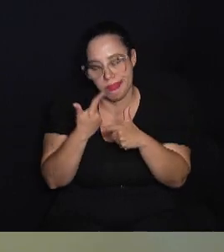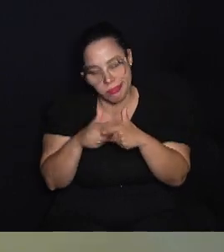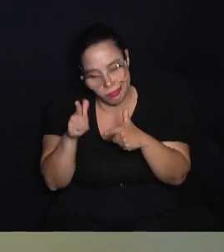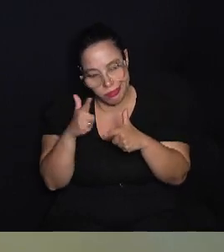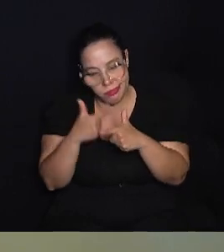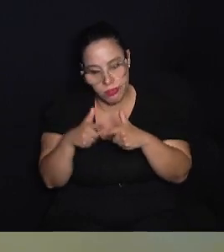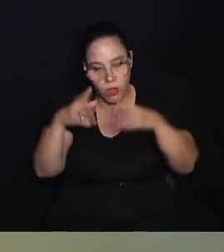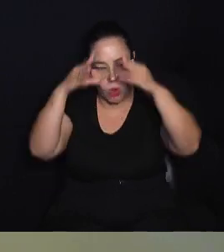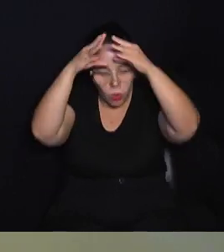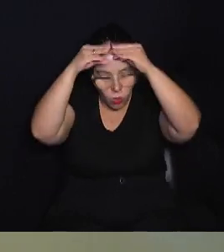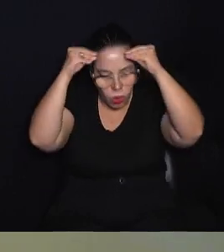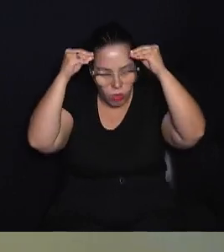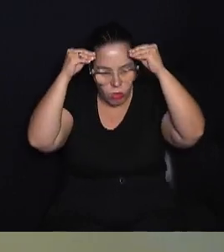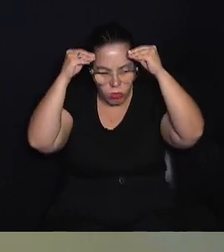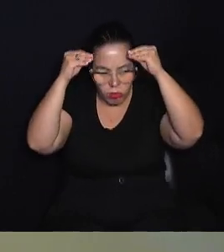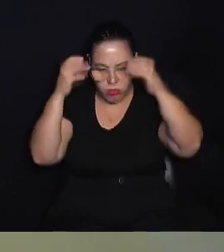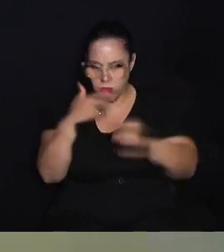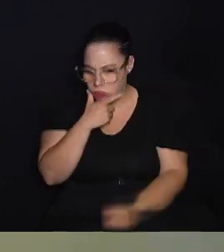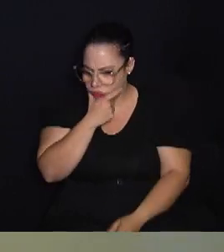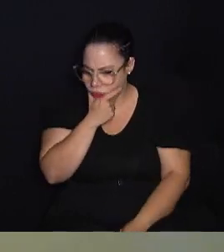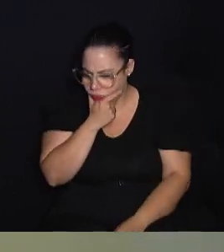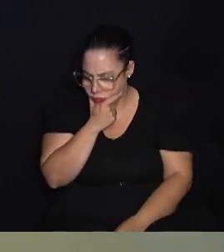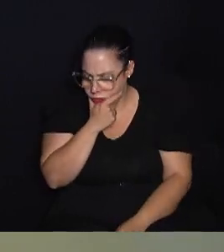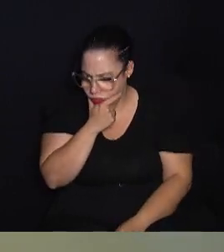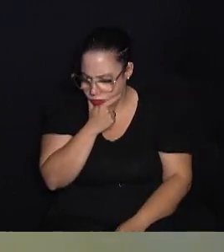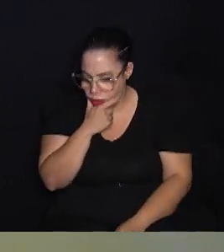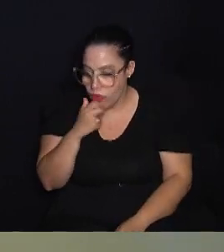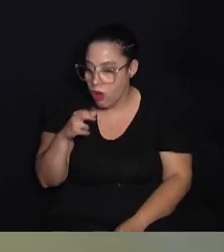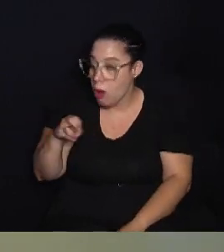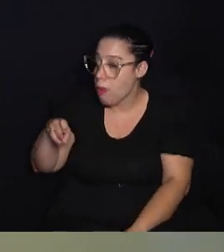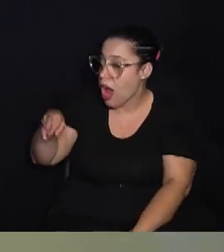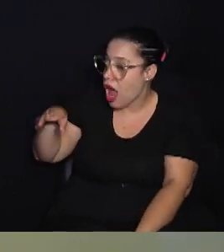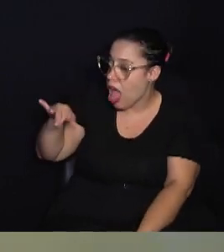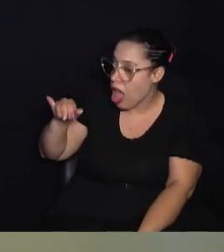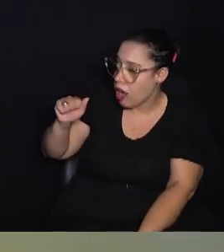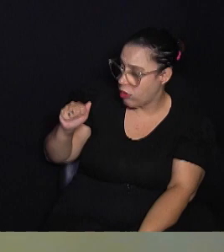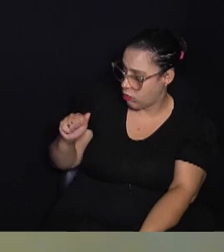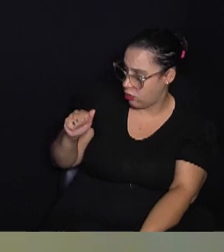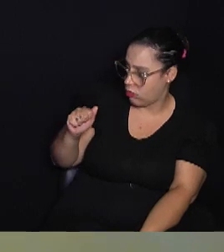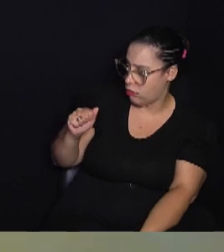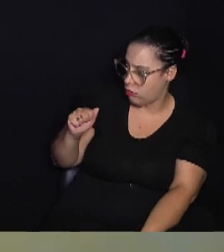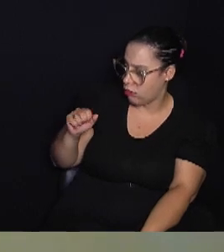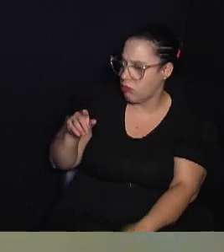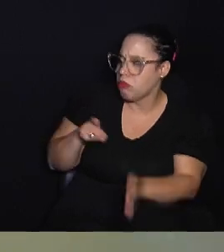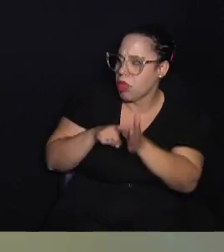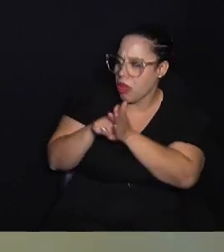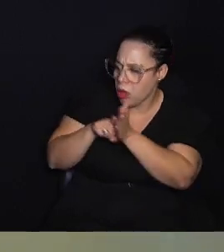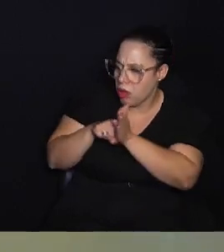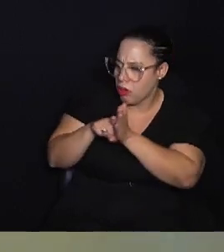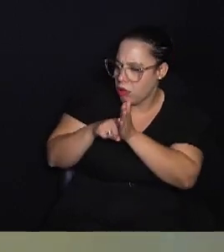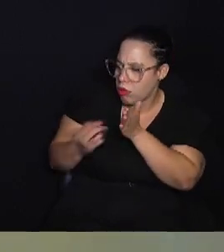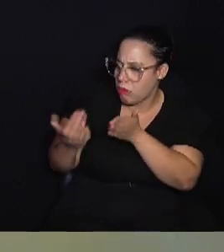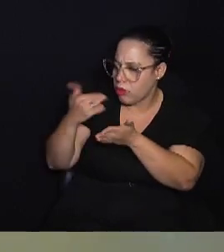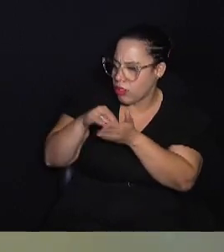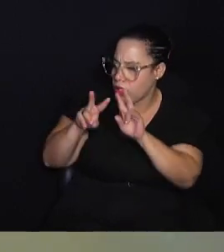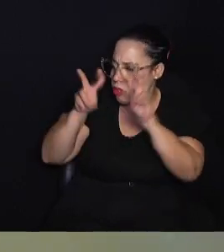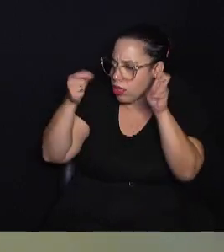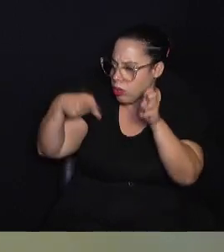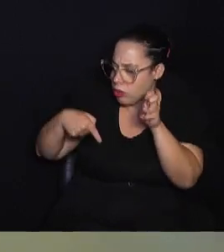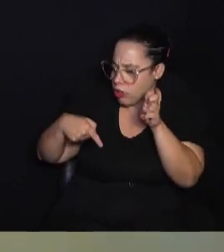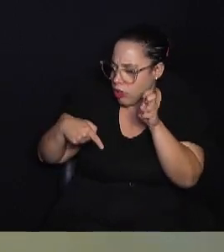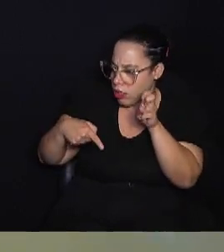quadros demenciais, se a gente durar muito mais tempo. Márcia, eu também, a gente estava pesquisando, né, para trazer o tema